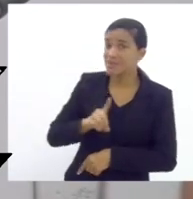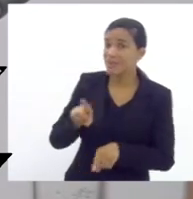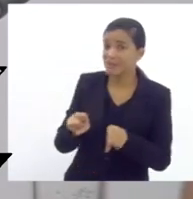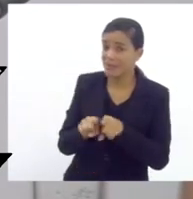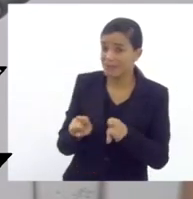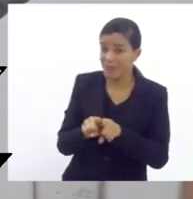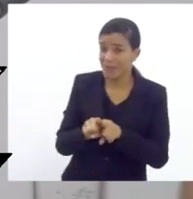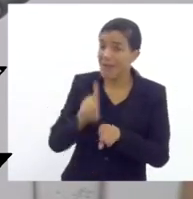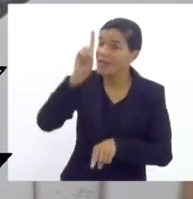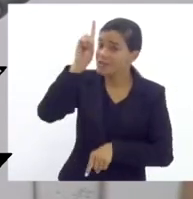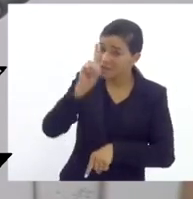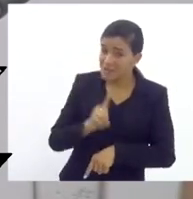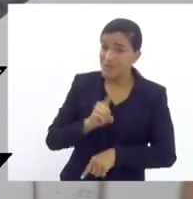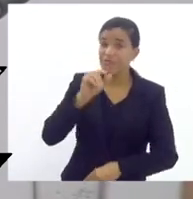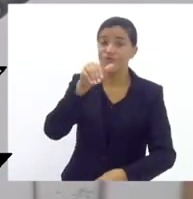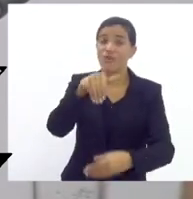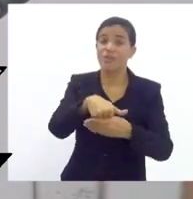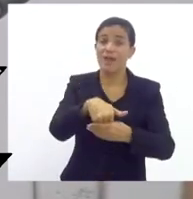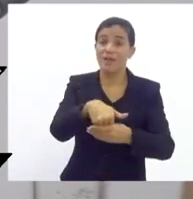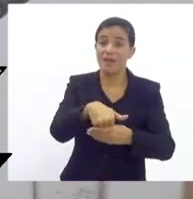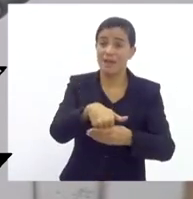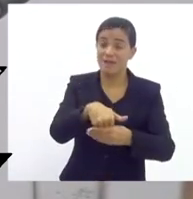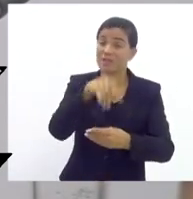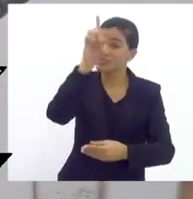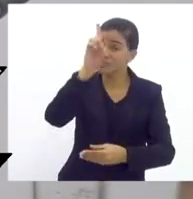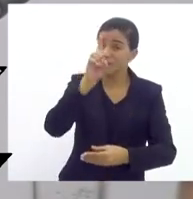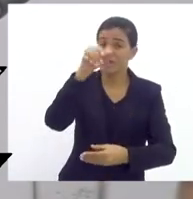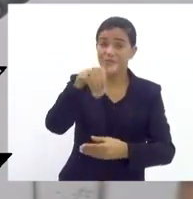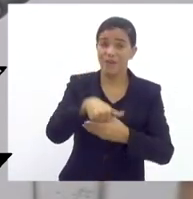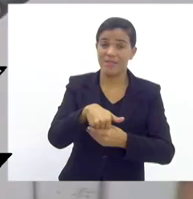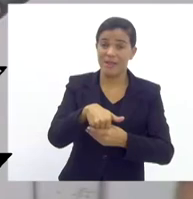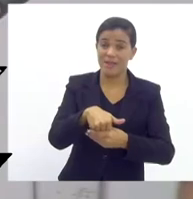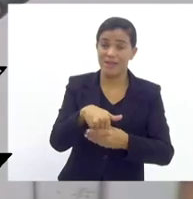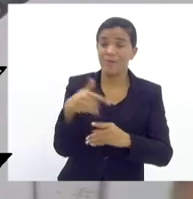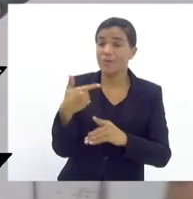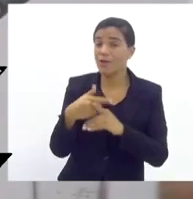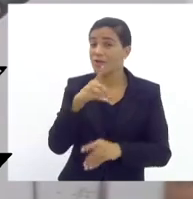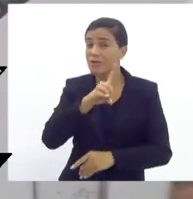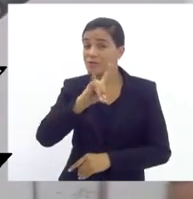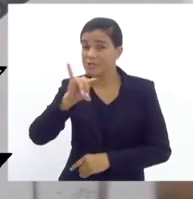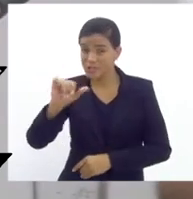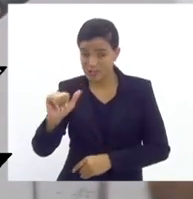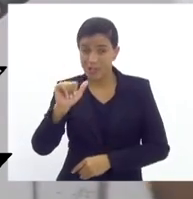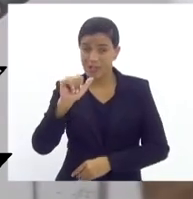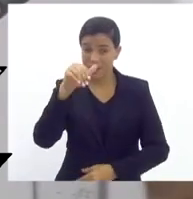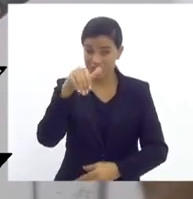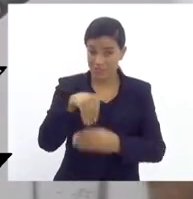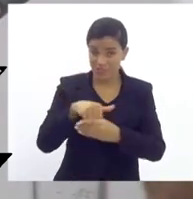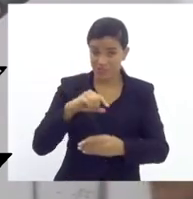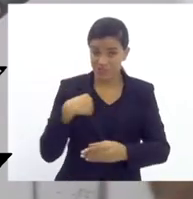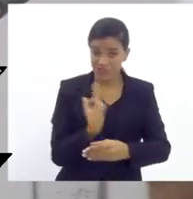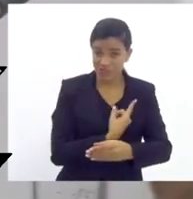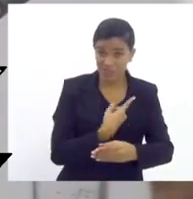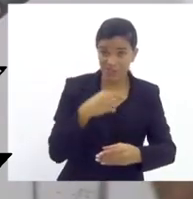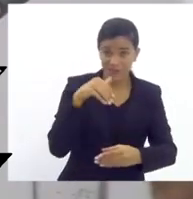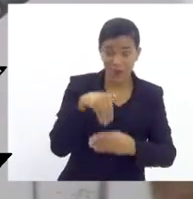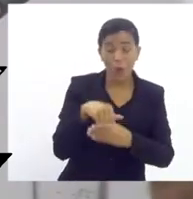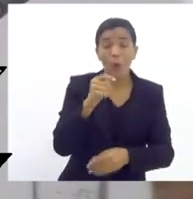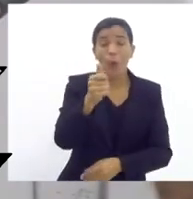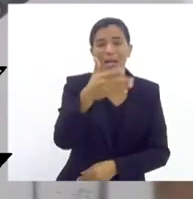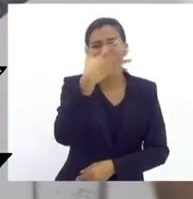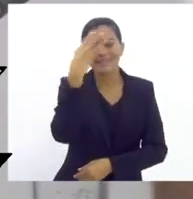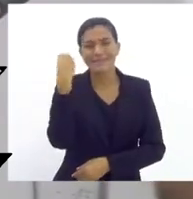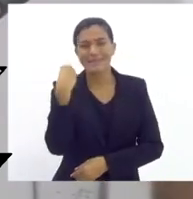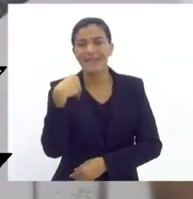é um direito para poder votar um direito de voto porque no dia que a gente vai poder votar estava quase esquecendo